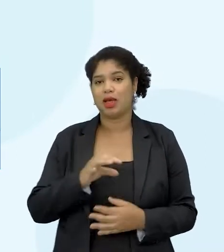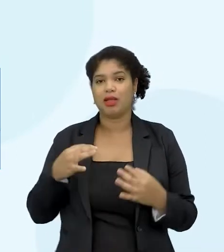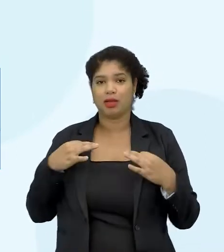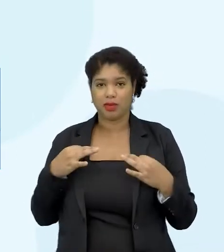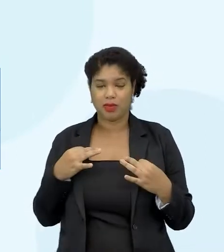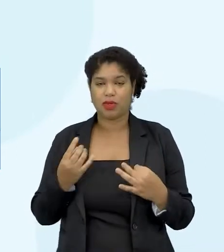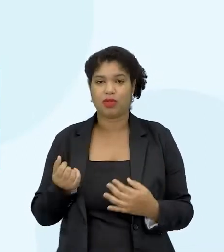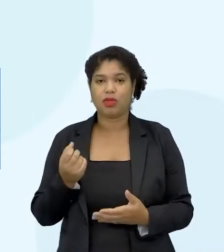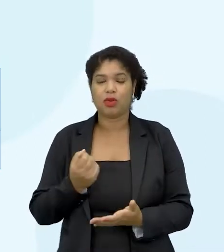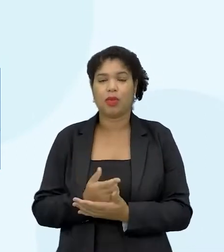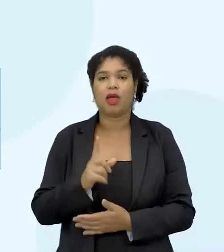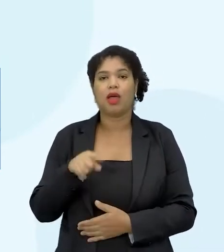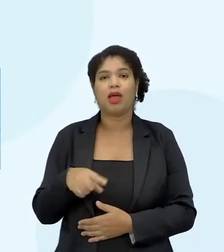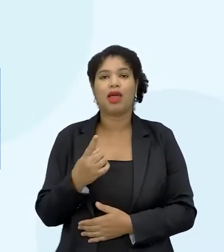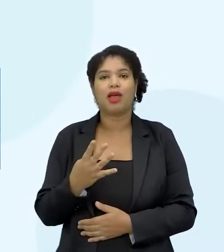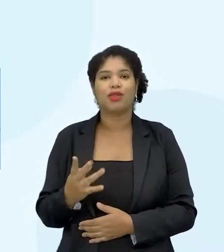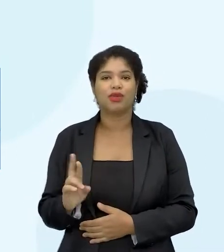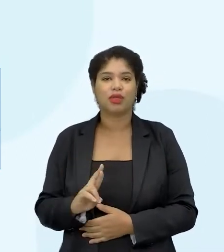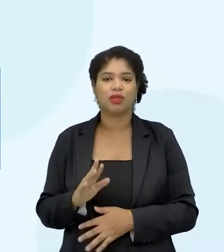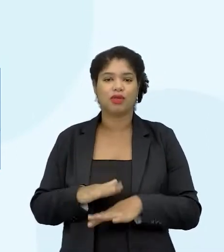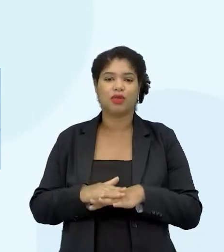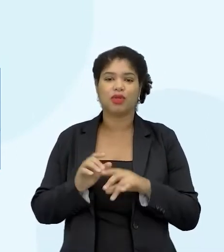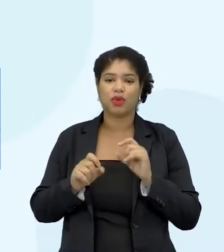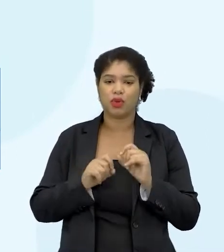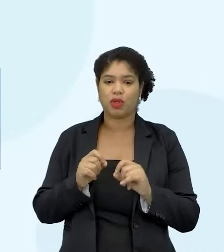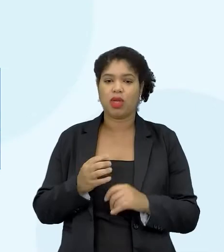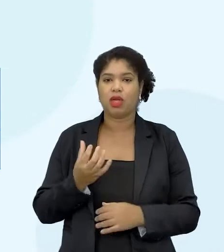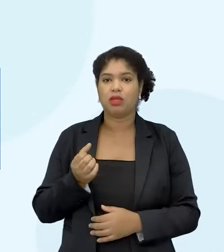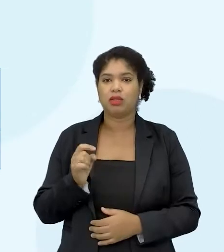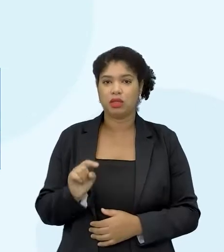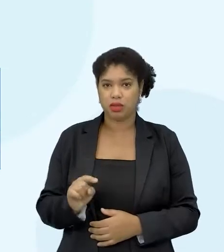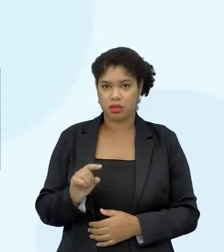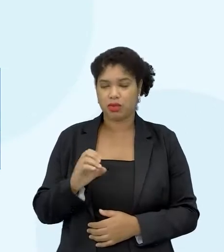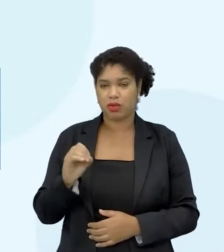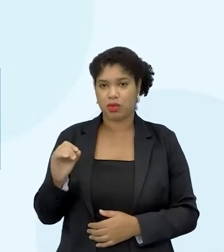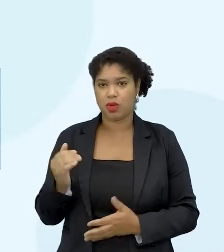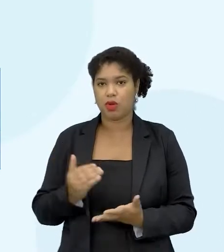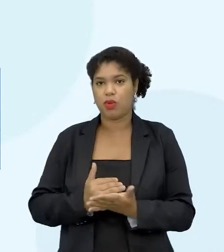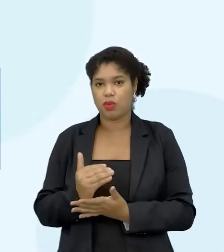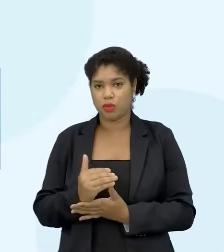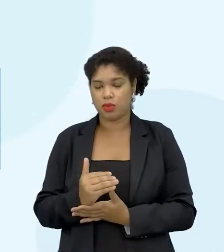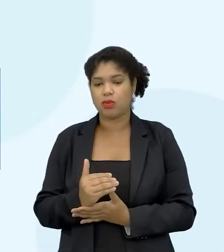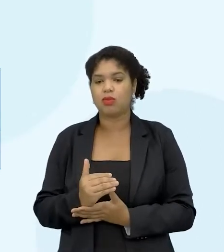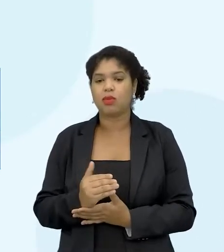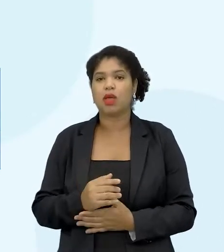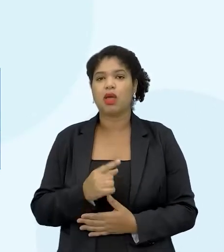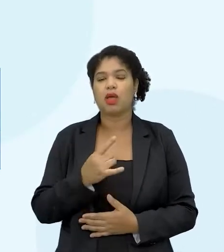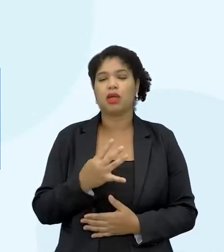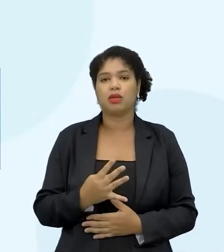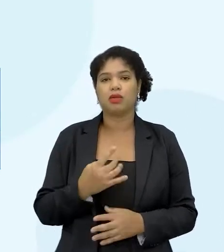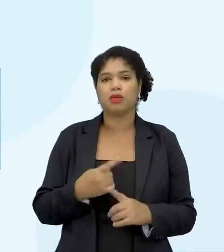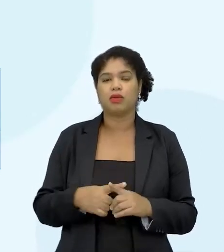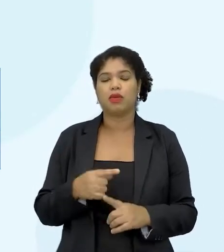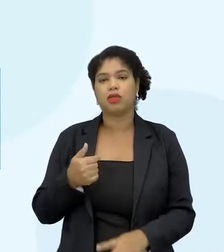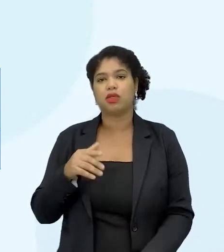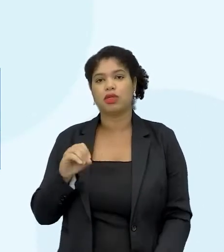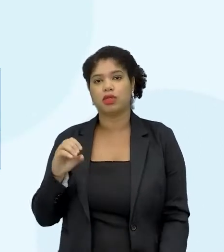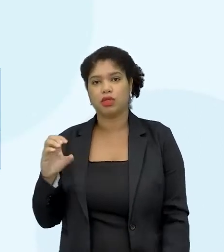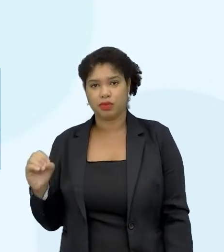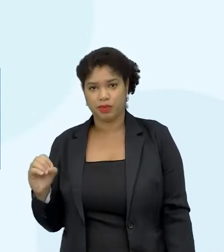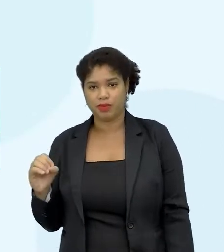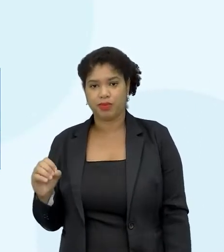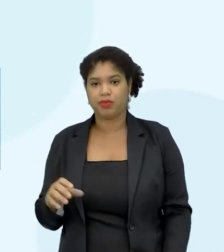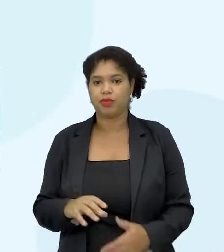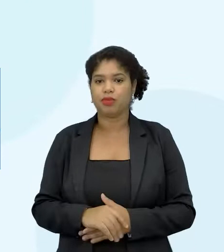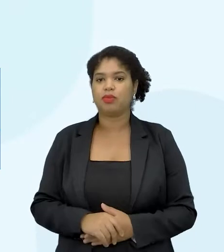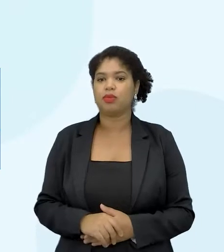custa R$14, então o que eu faço? Vai 6.000 é o valor inicial, 14 vezes 100. Então, olha lá, onde tem X, você